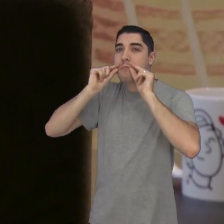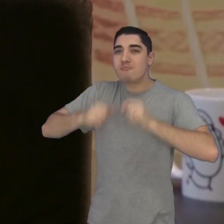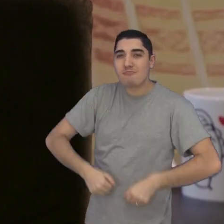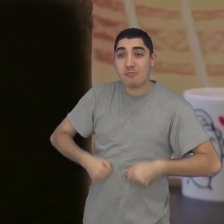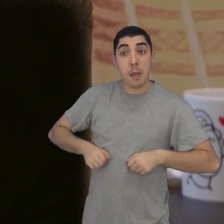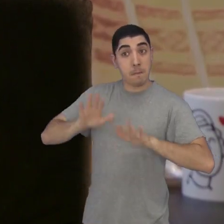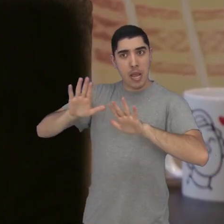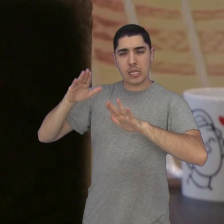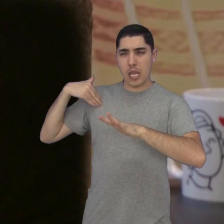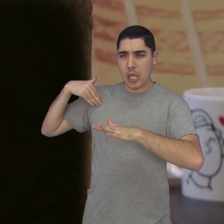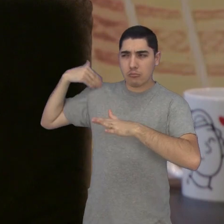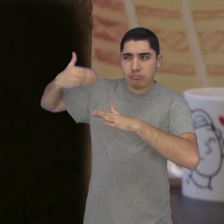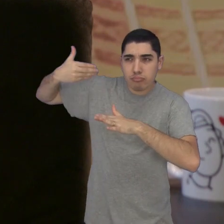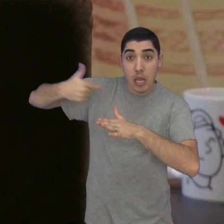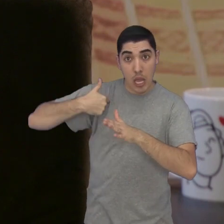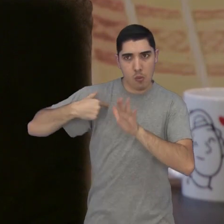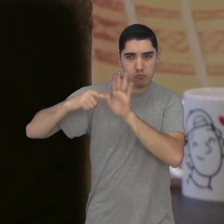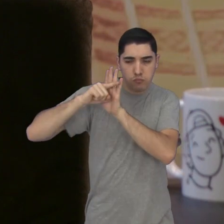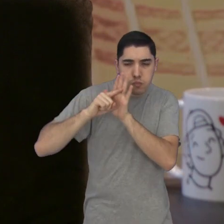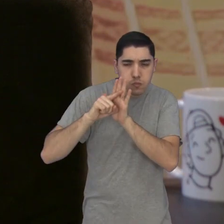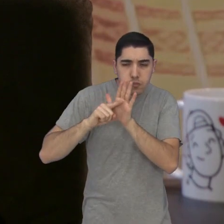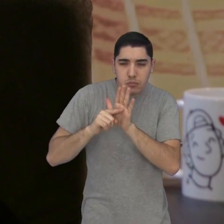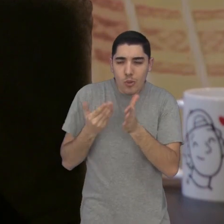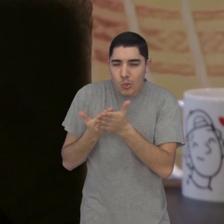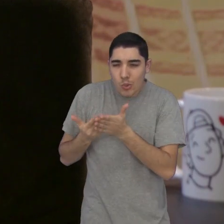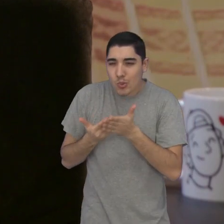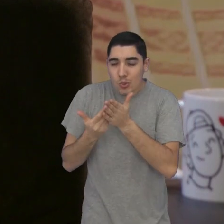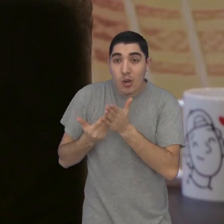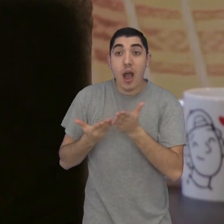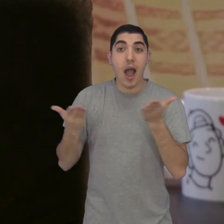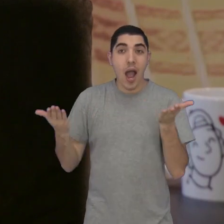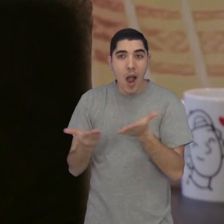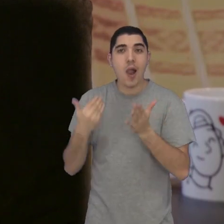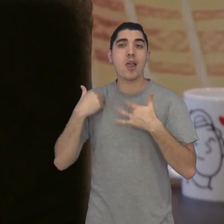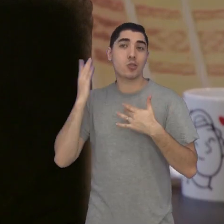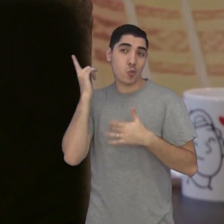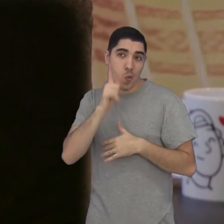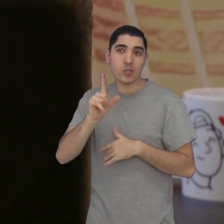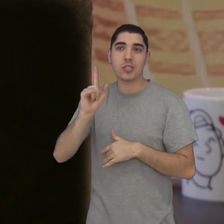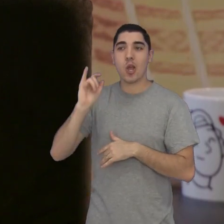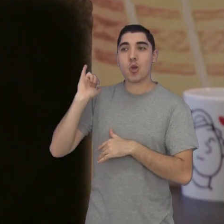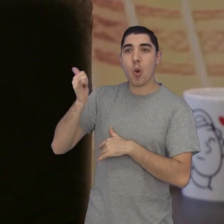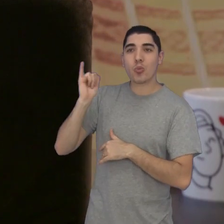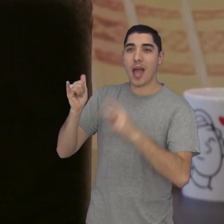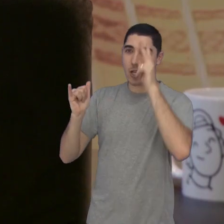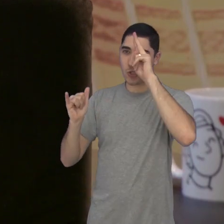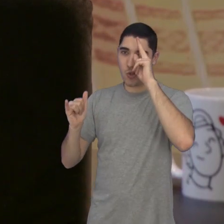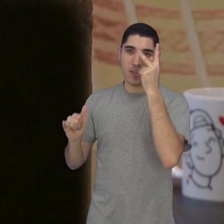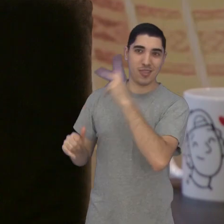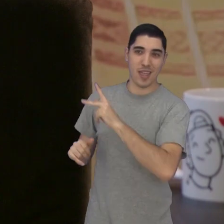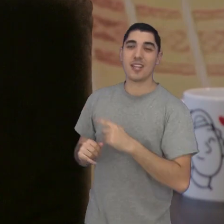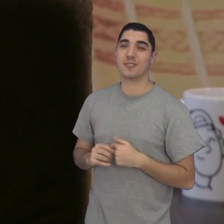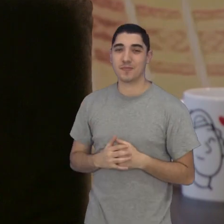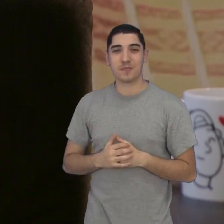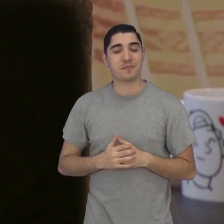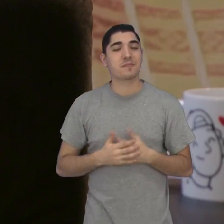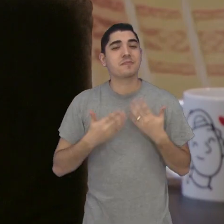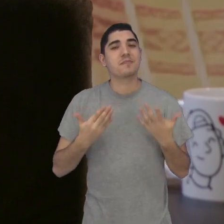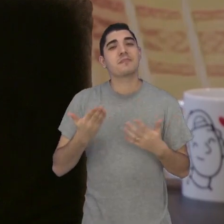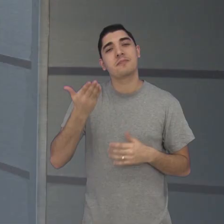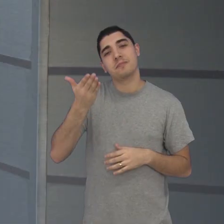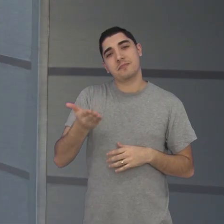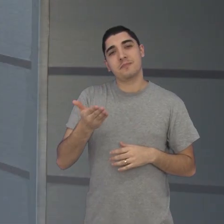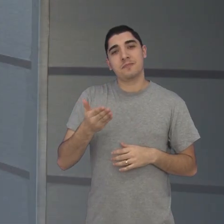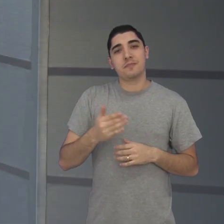mas ao longo do tempo, com as pesquisas, eu já tenho um meio de contar um pouco da história dele mais à vontade, né?